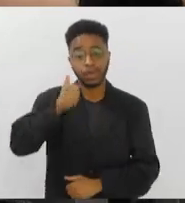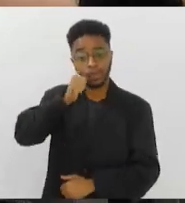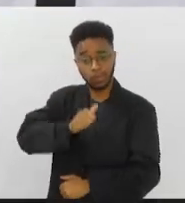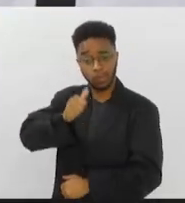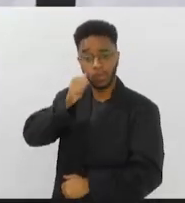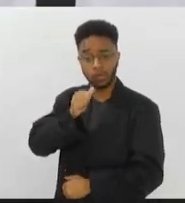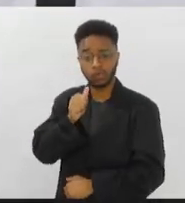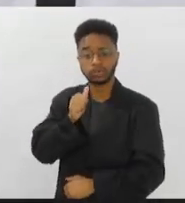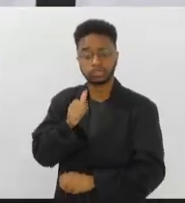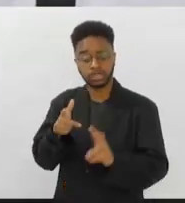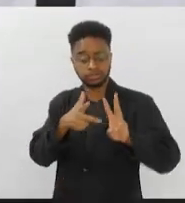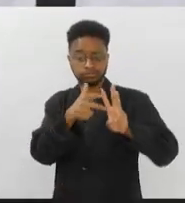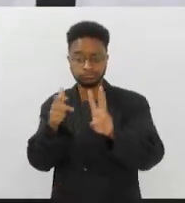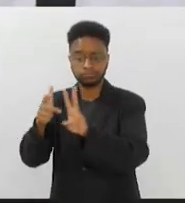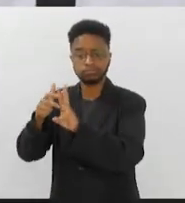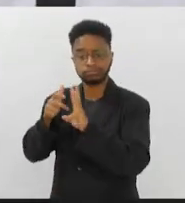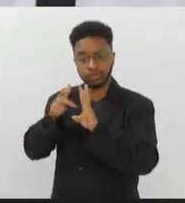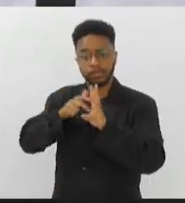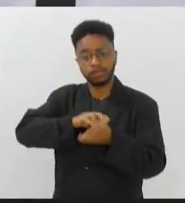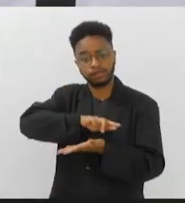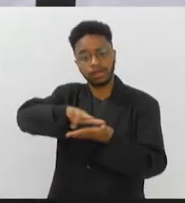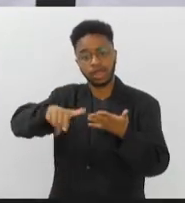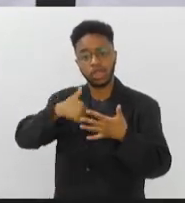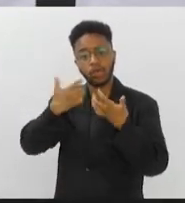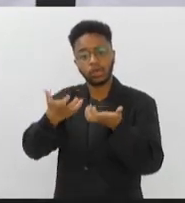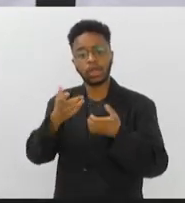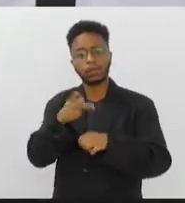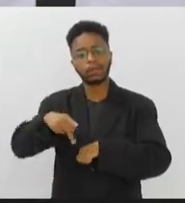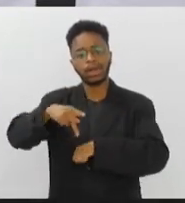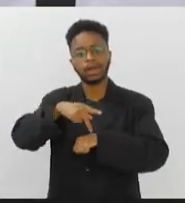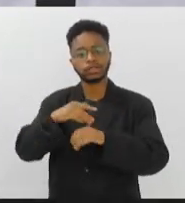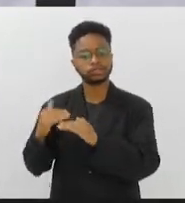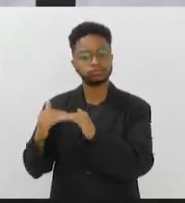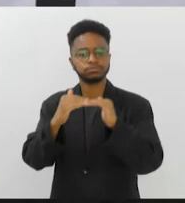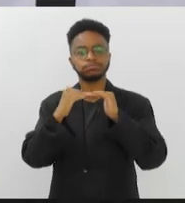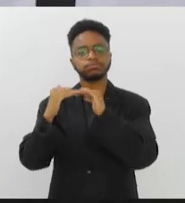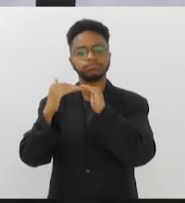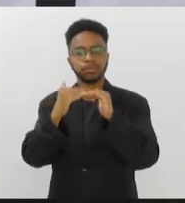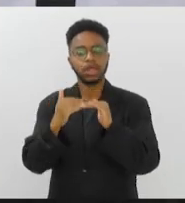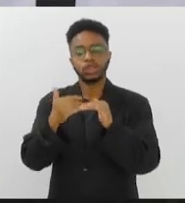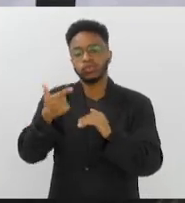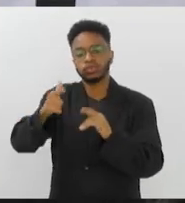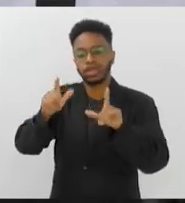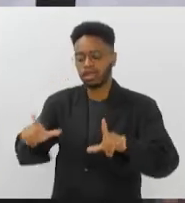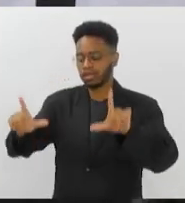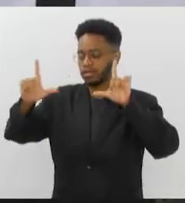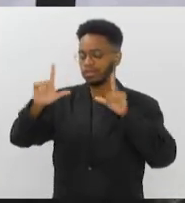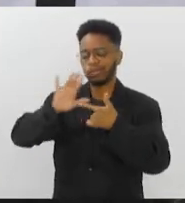Mulheres, tamoios, mulatos, eu quero um país que não tá no retrato.